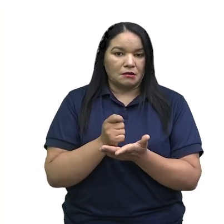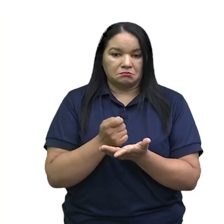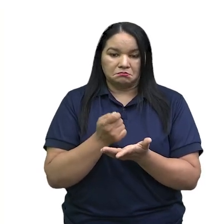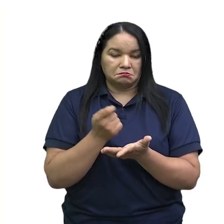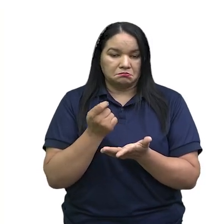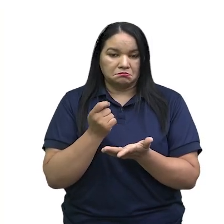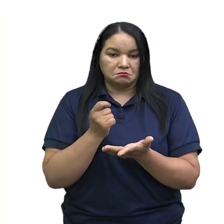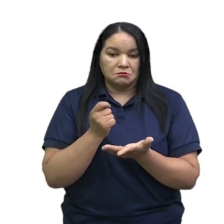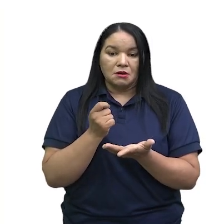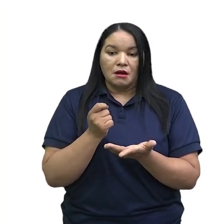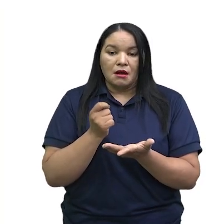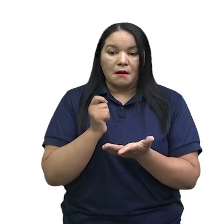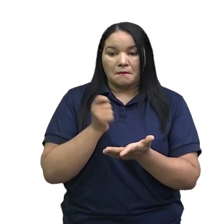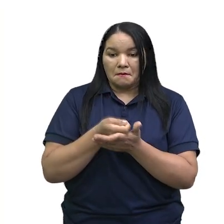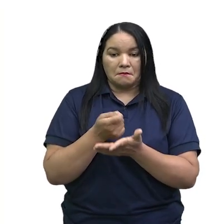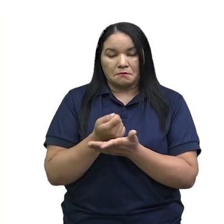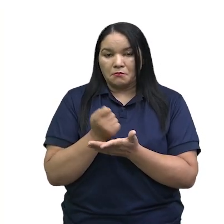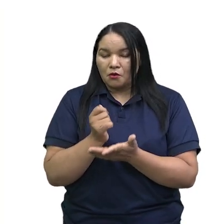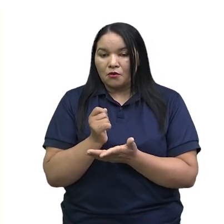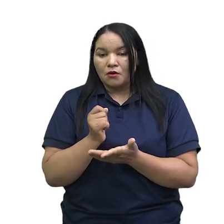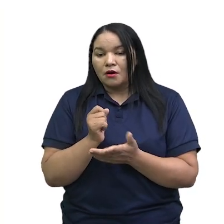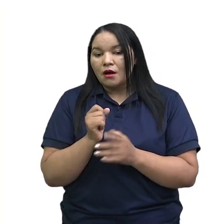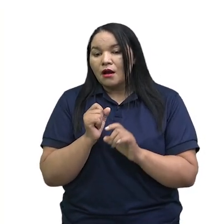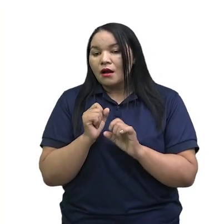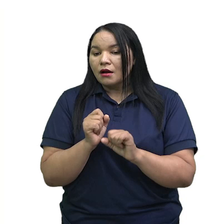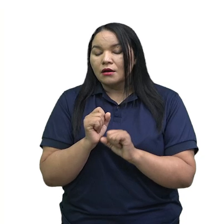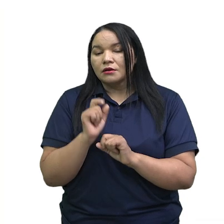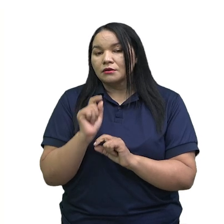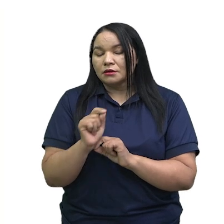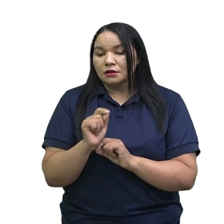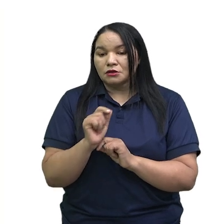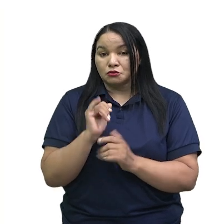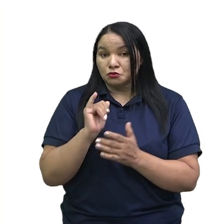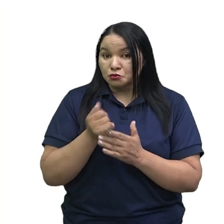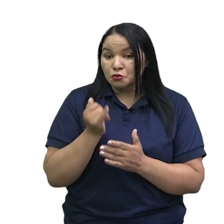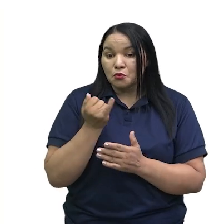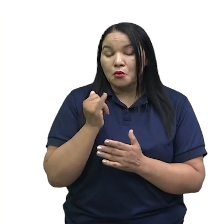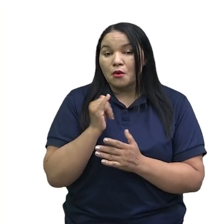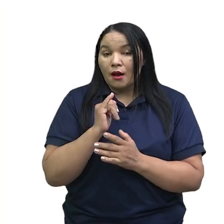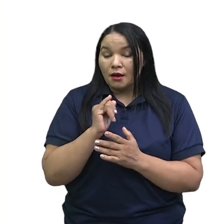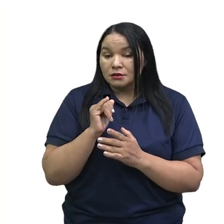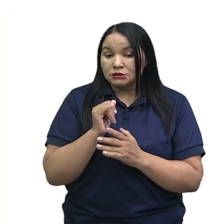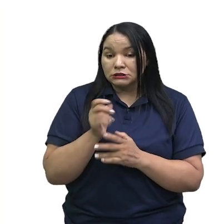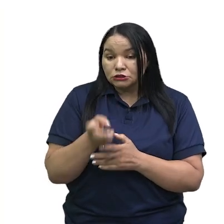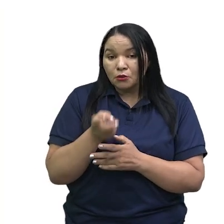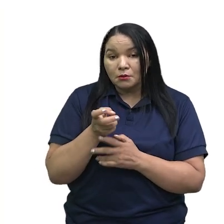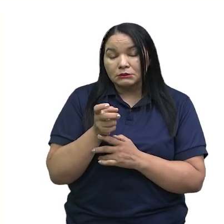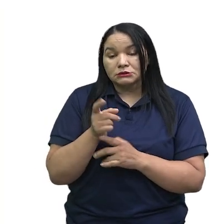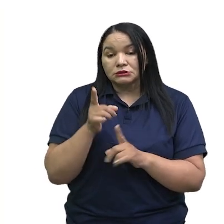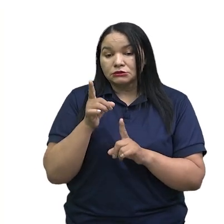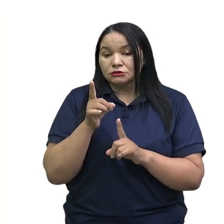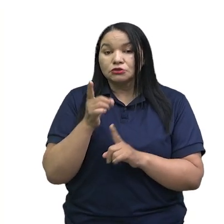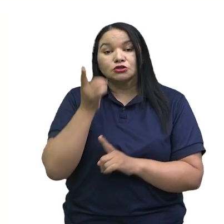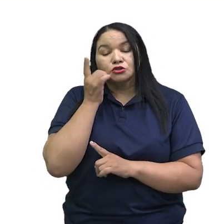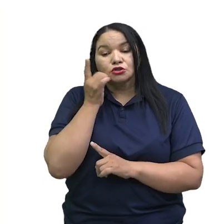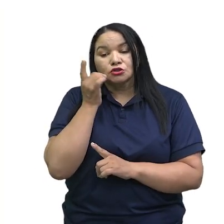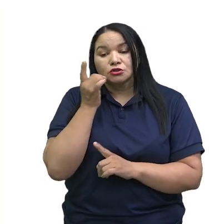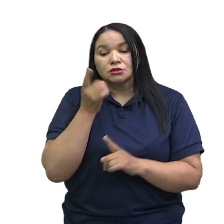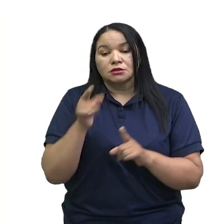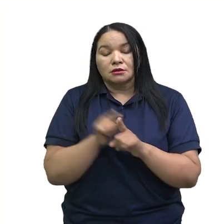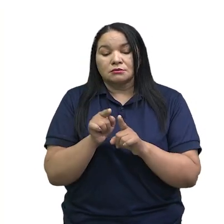conta onde os juros cobrados de multa dessa conta vão ser cobrados diariamente